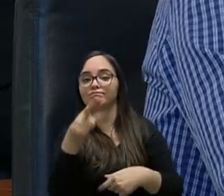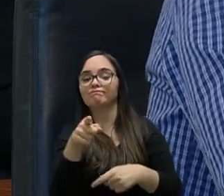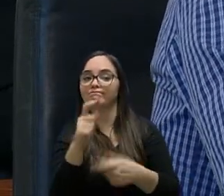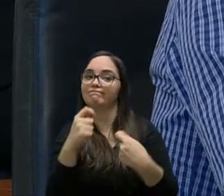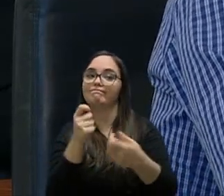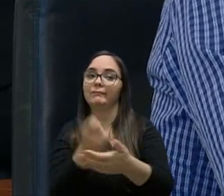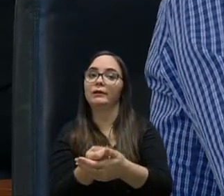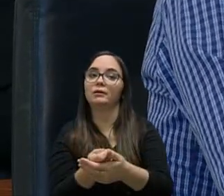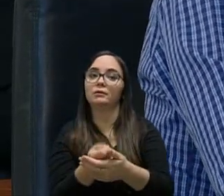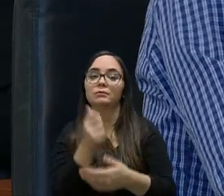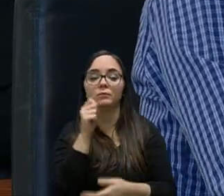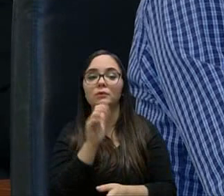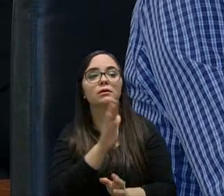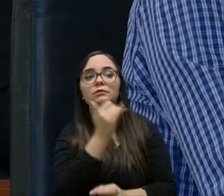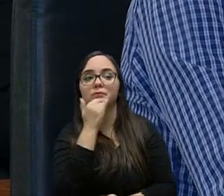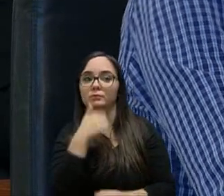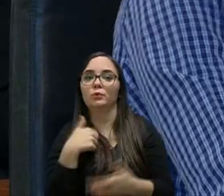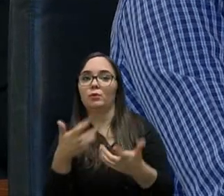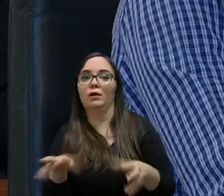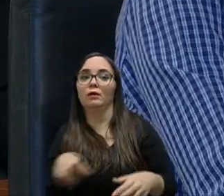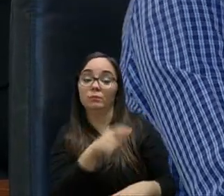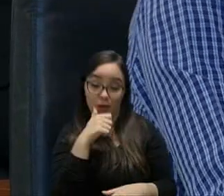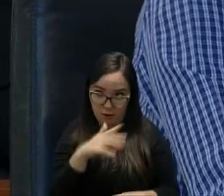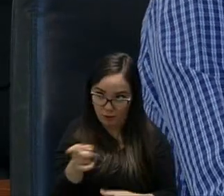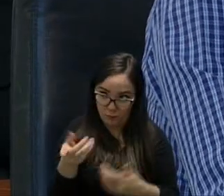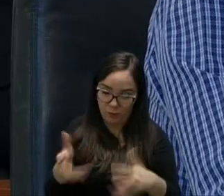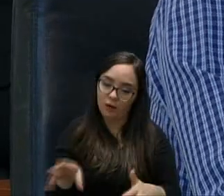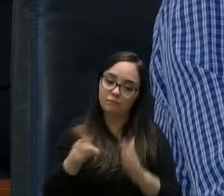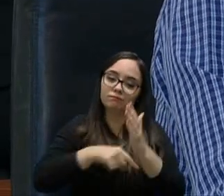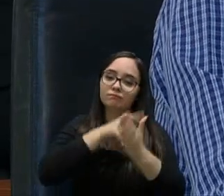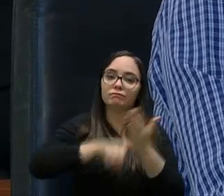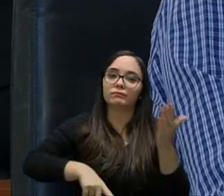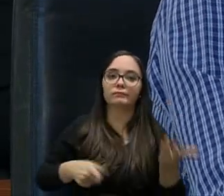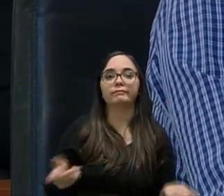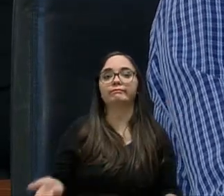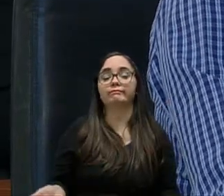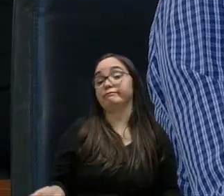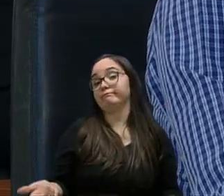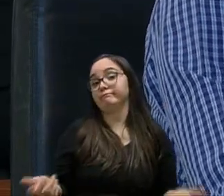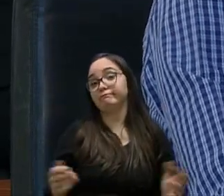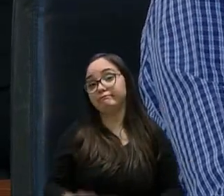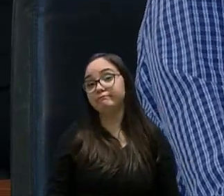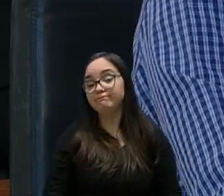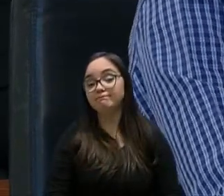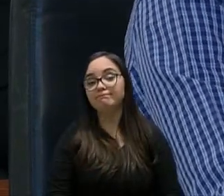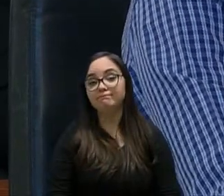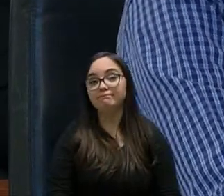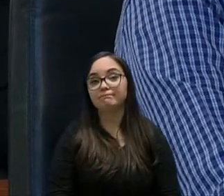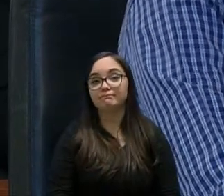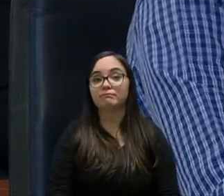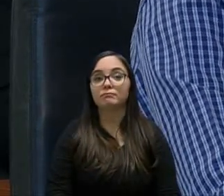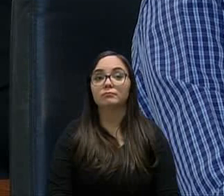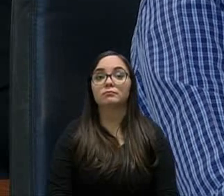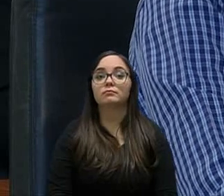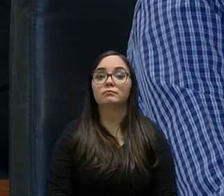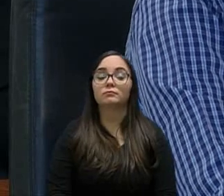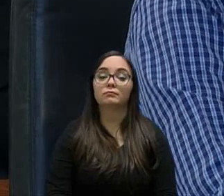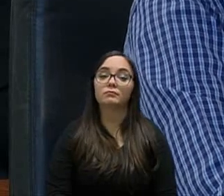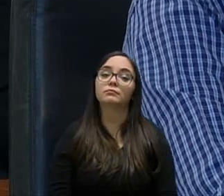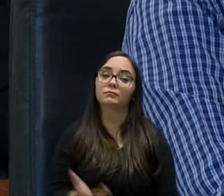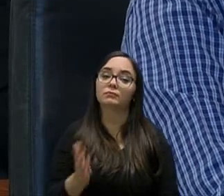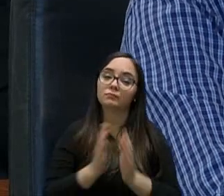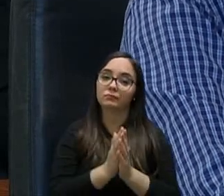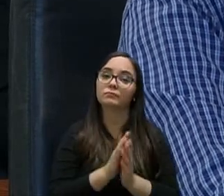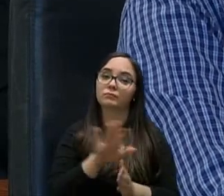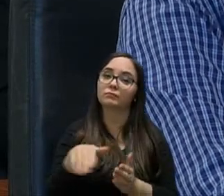ah então é por isso que eu volto a solicitar os meus colegas da comissão de economia e finanças para que se aprofunde